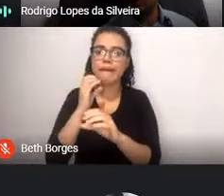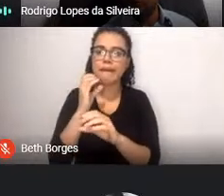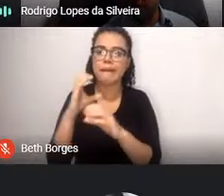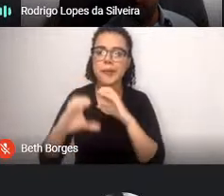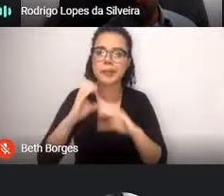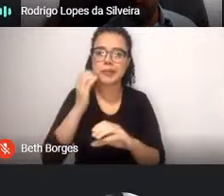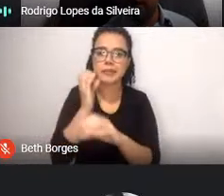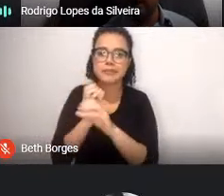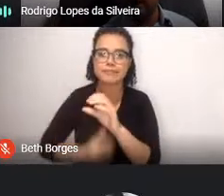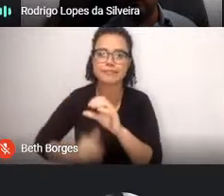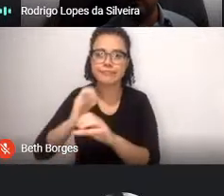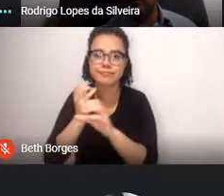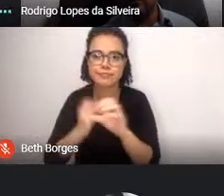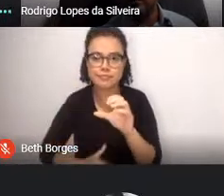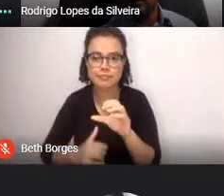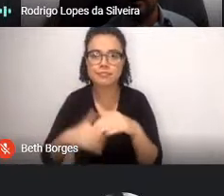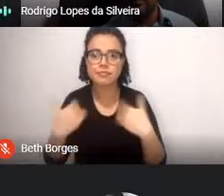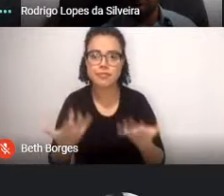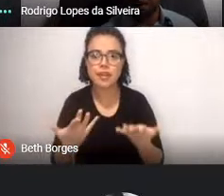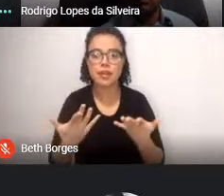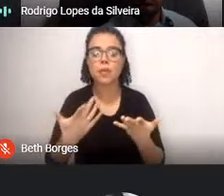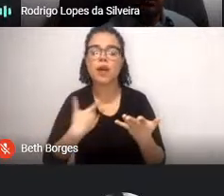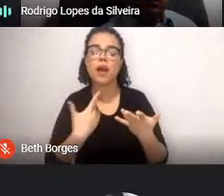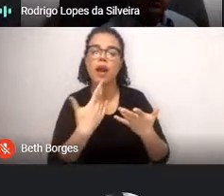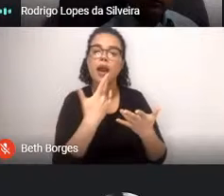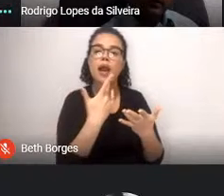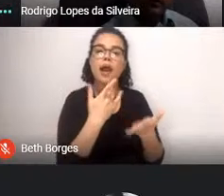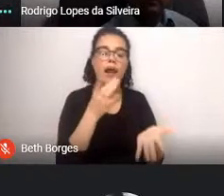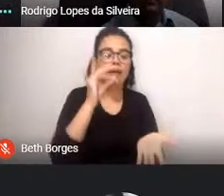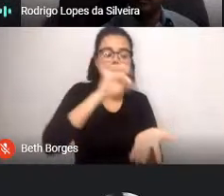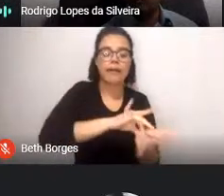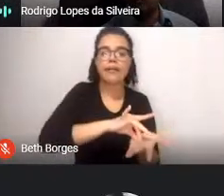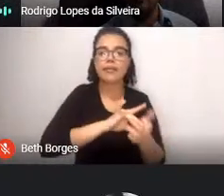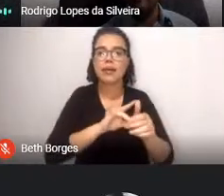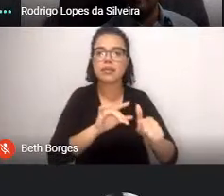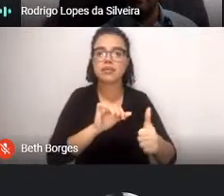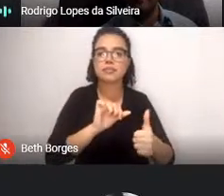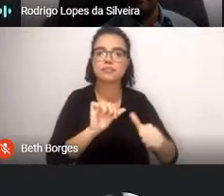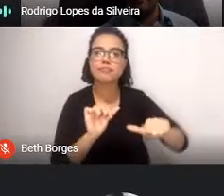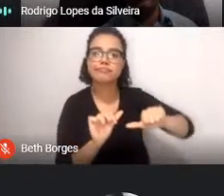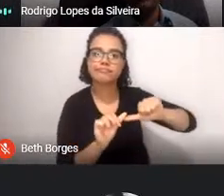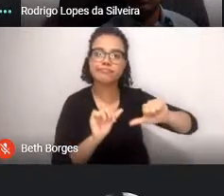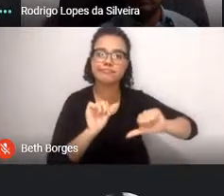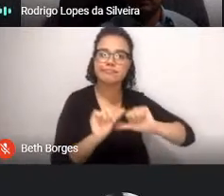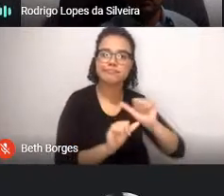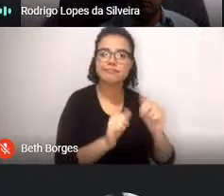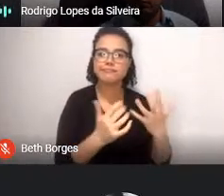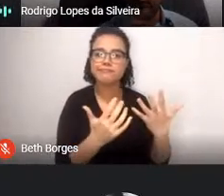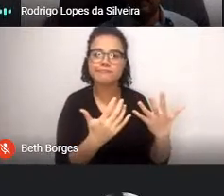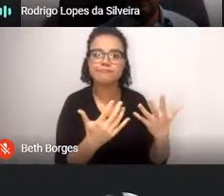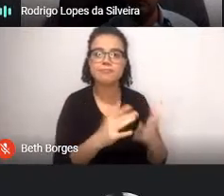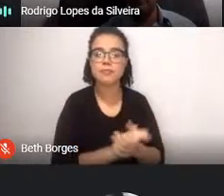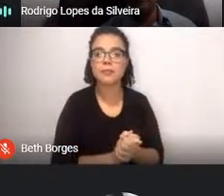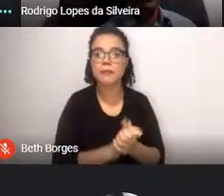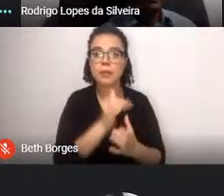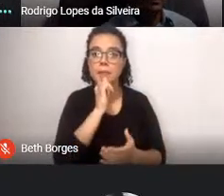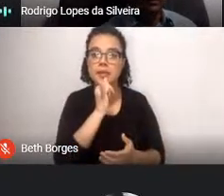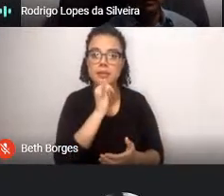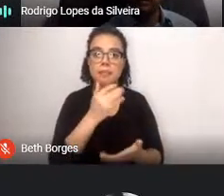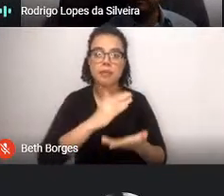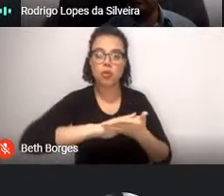existe distorção dessa realidade, tá? Ou, por exemplo, estou aqui com um